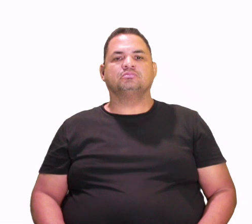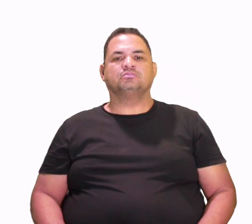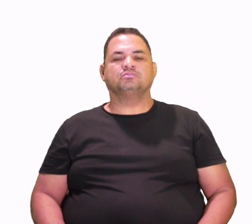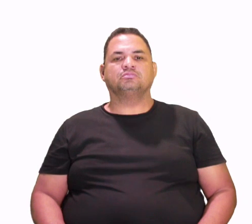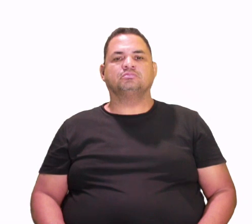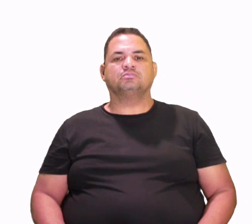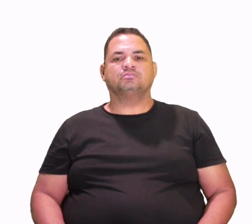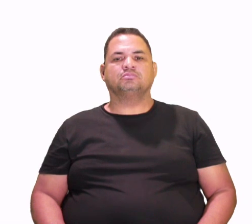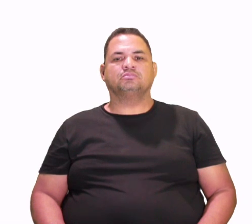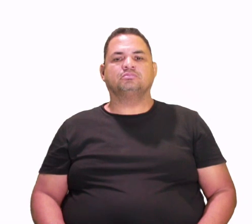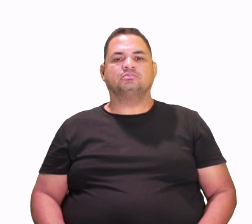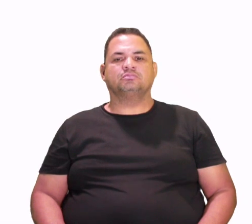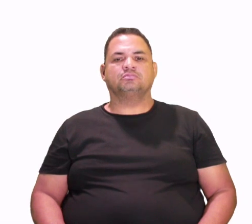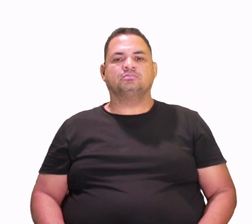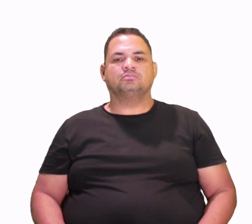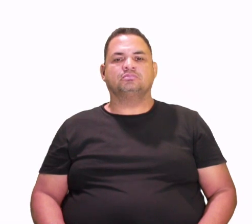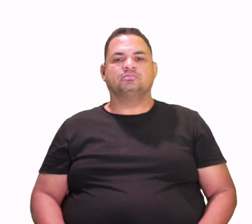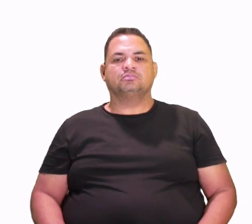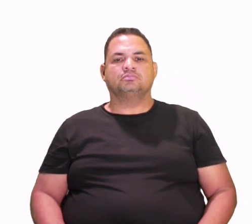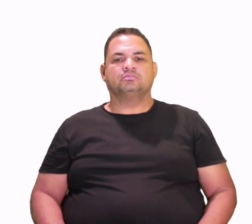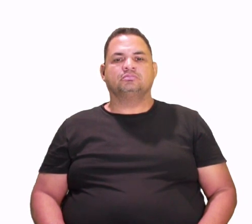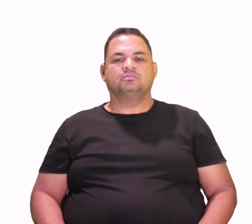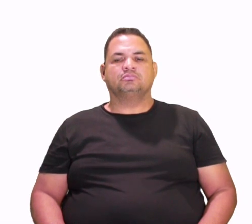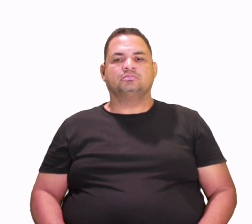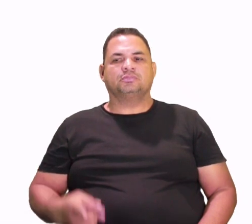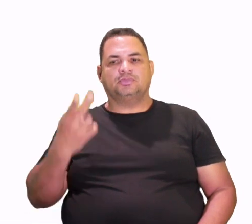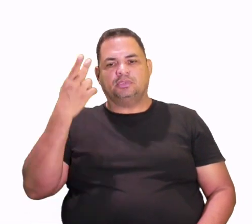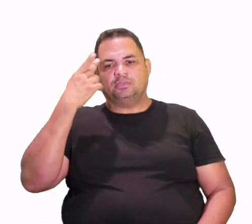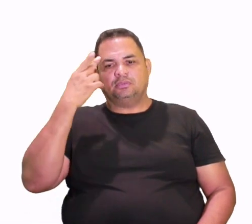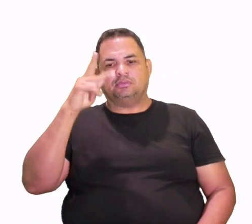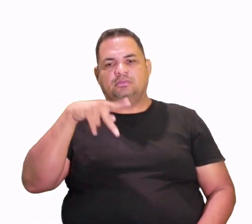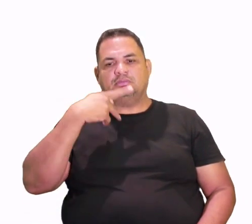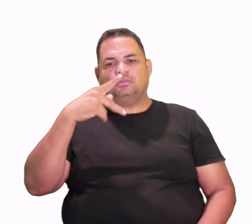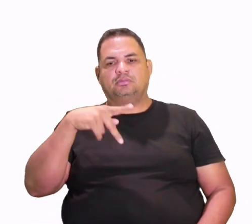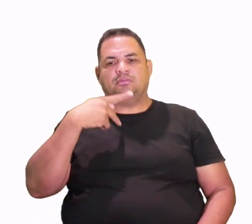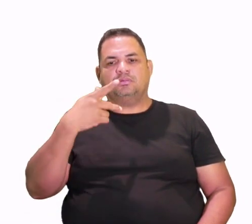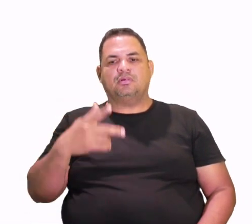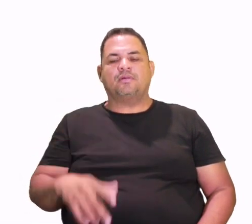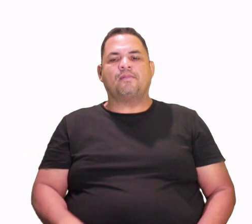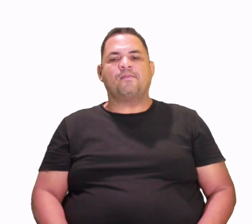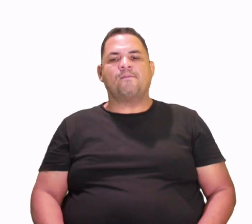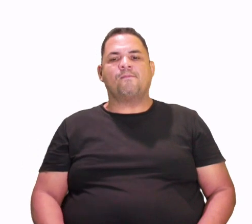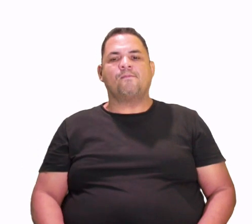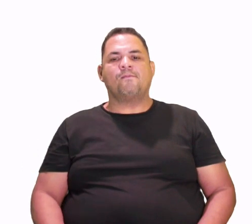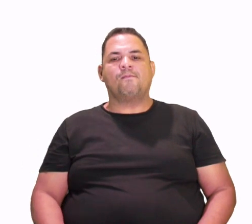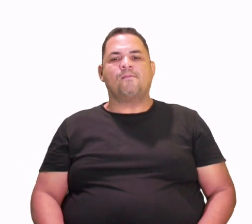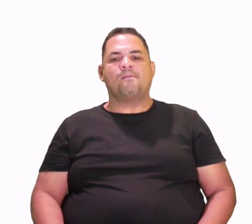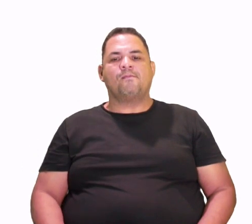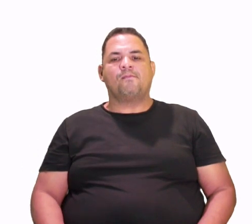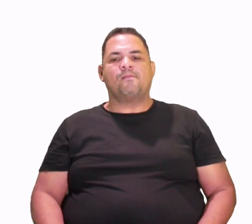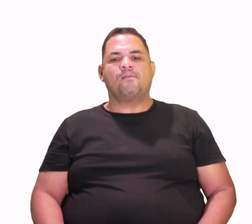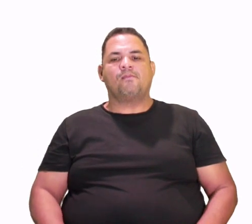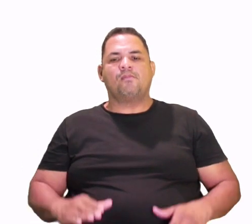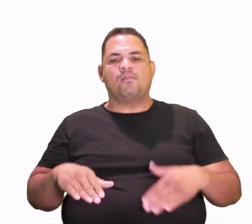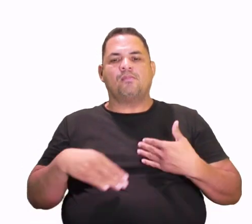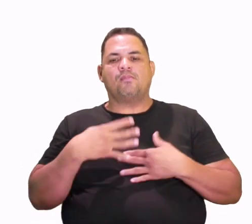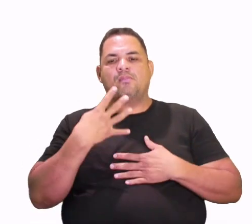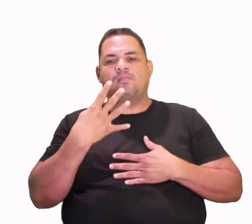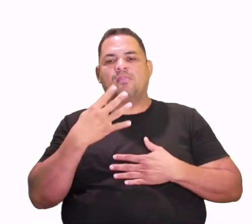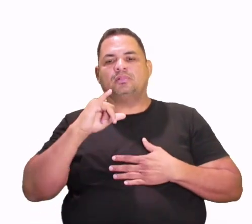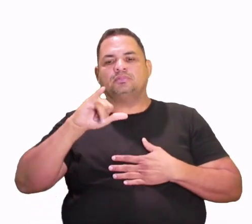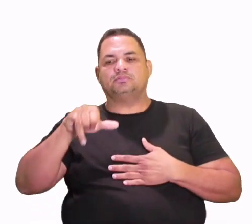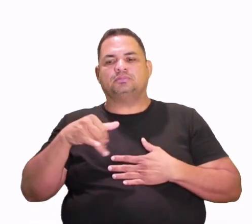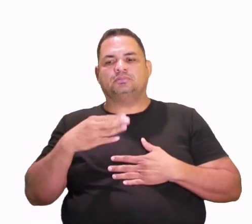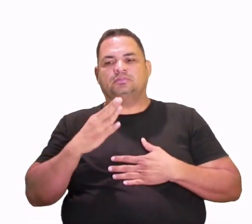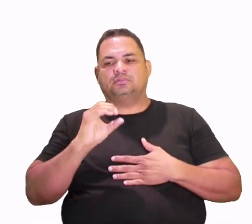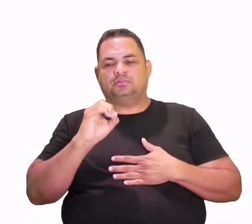Foi sobre Independence Day, que inclusive eu não falei, que é muito comum falar 4th of July, né? 4 de julho, Happy